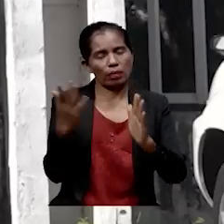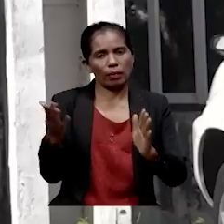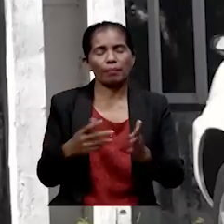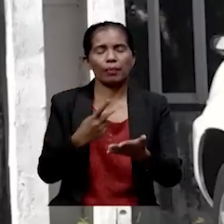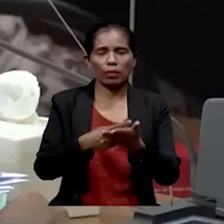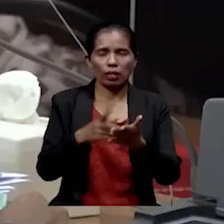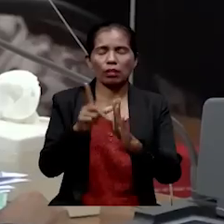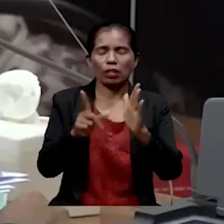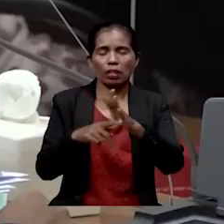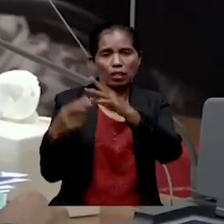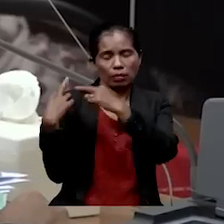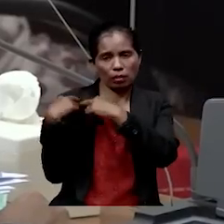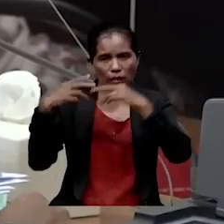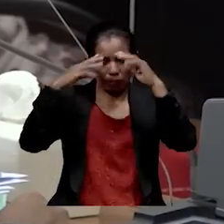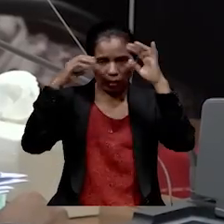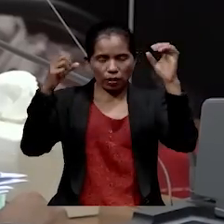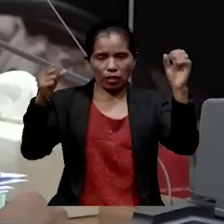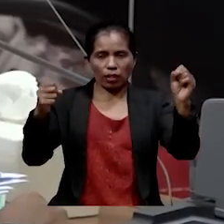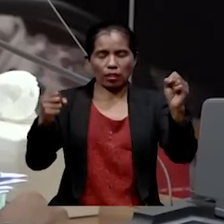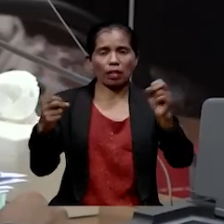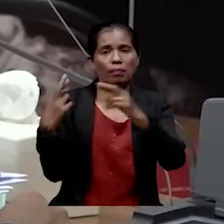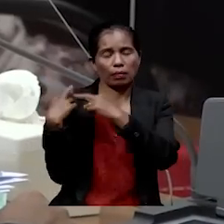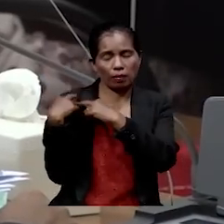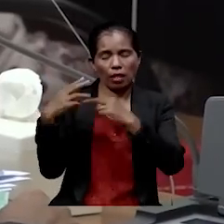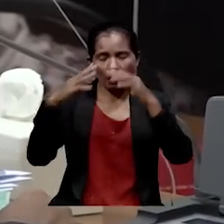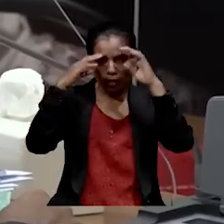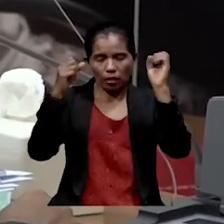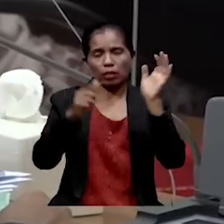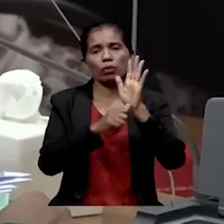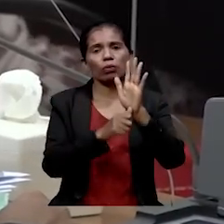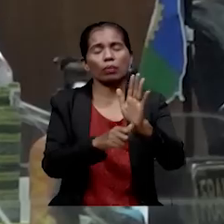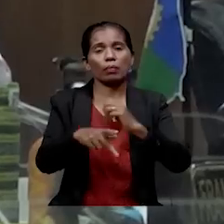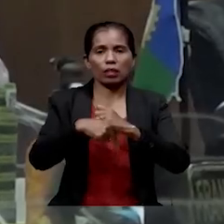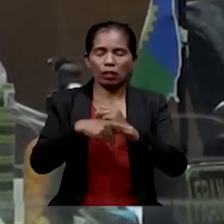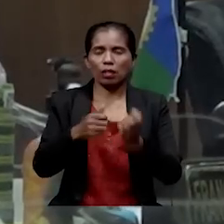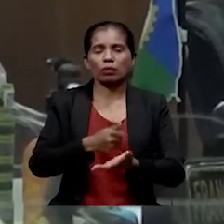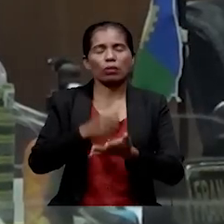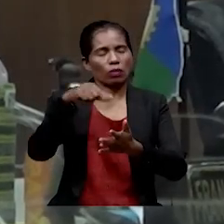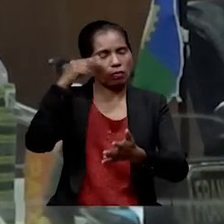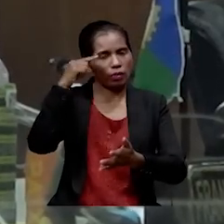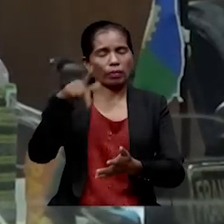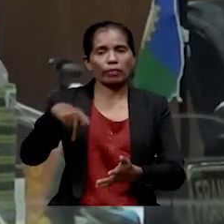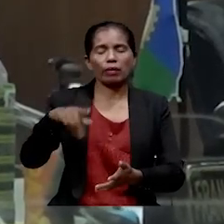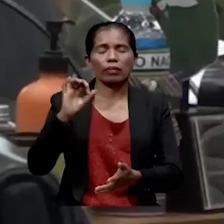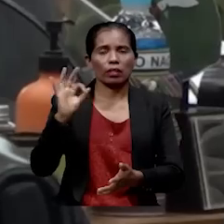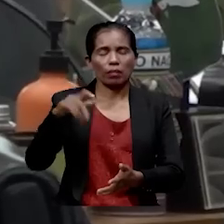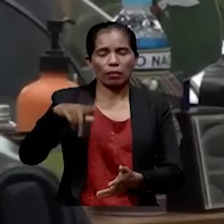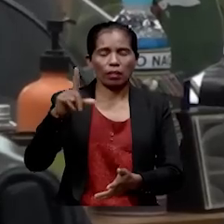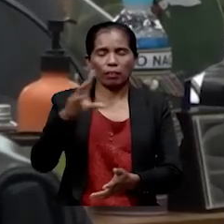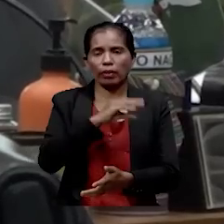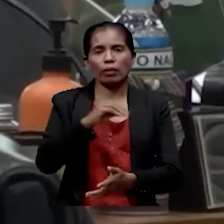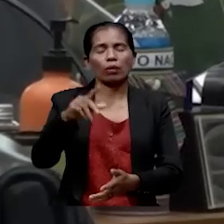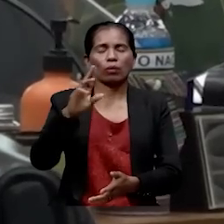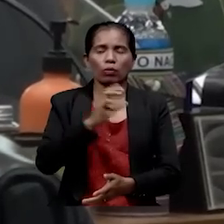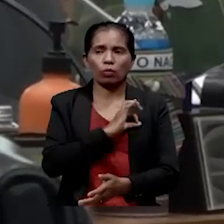lei responsabilidade ba presidente republika ne apresenta usi bancada apoio governo Fretling PLP no kuntu ho karakter urgensia